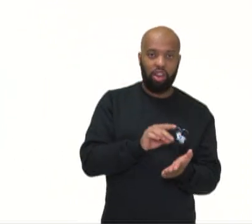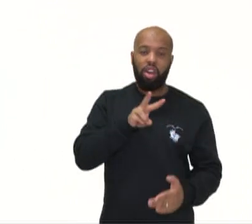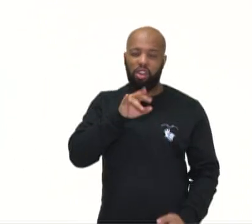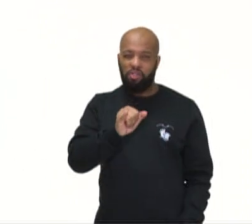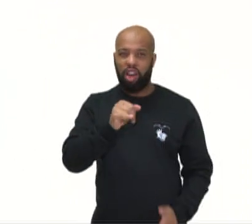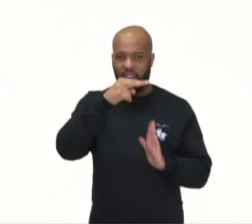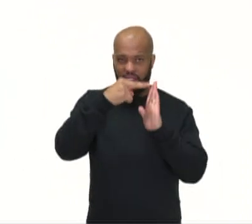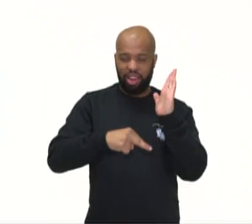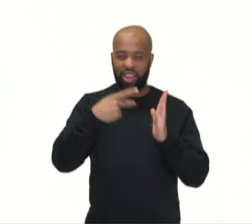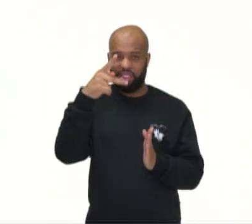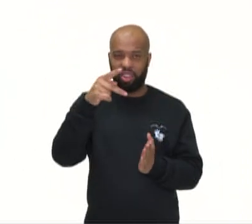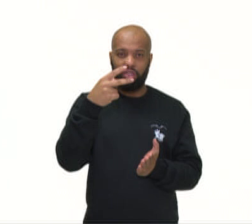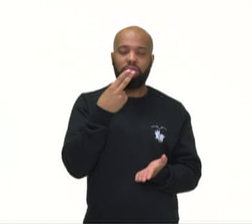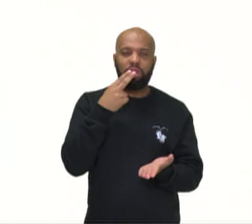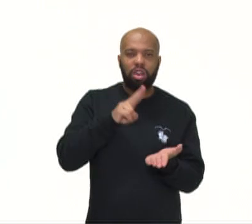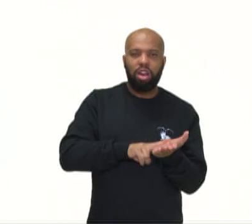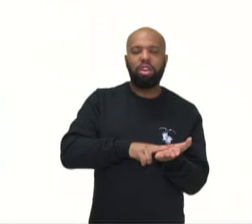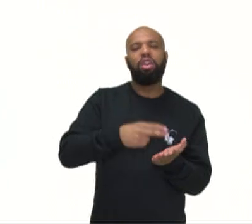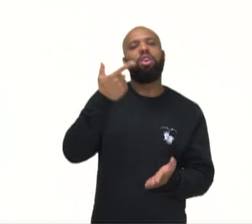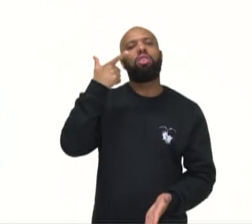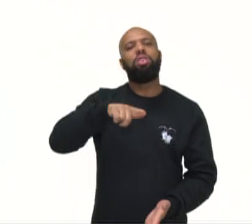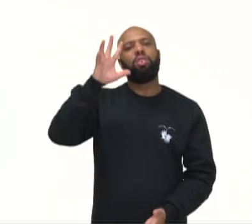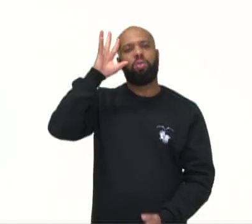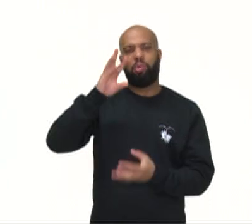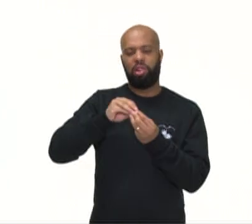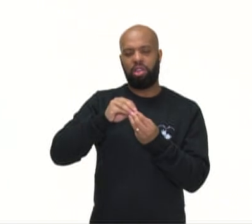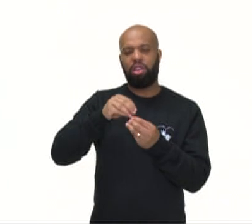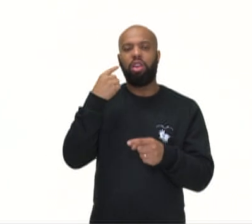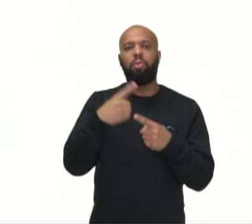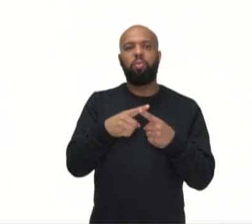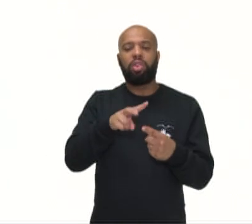dando importância à crítica que fazemos.